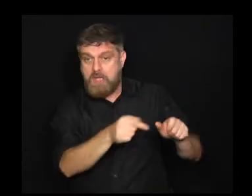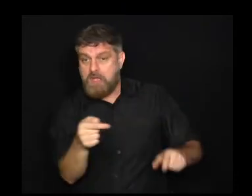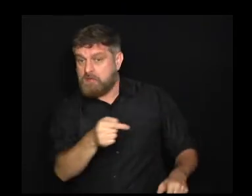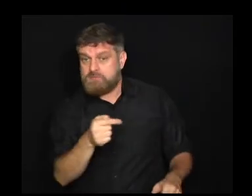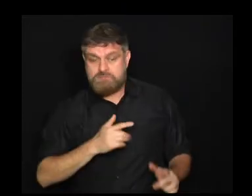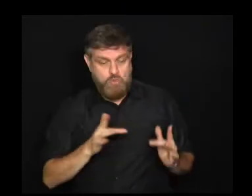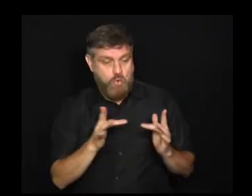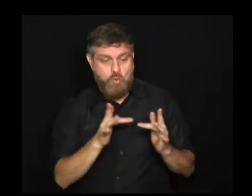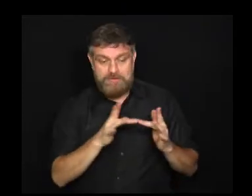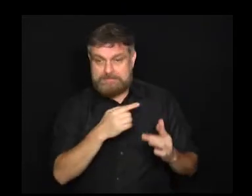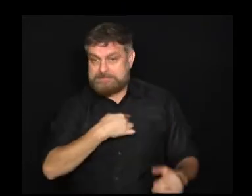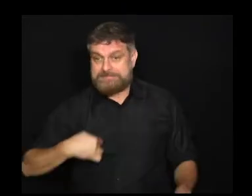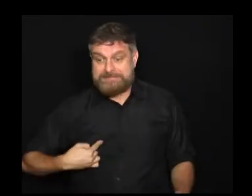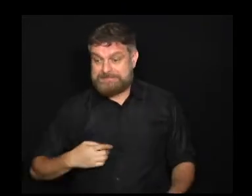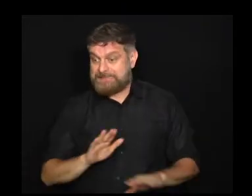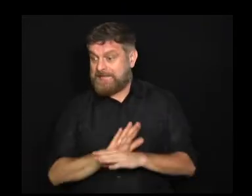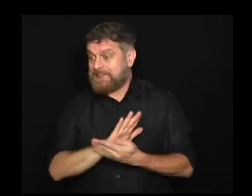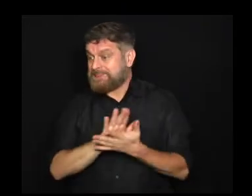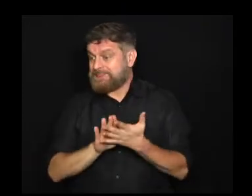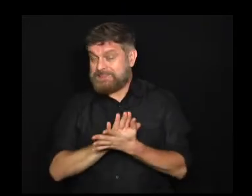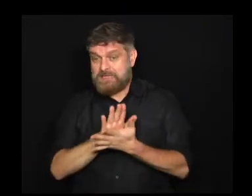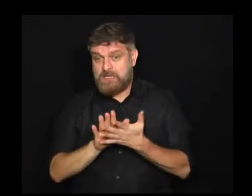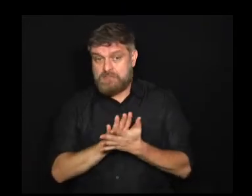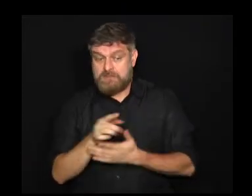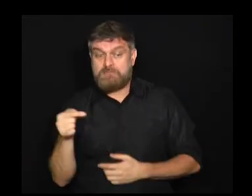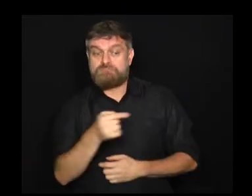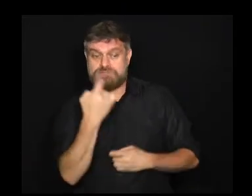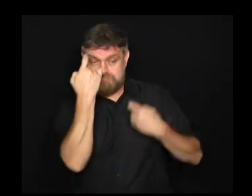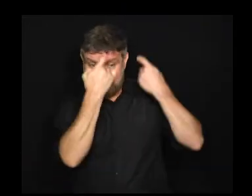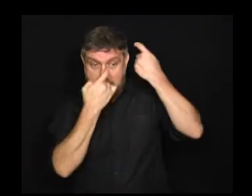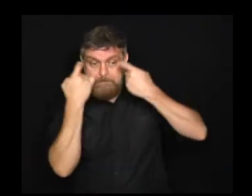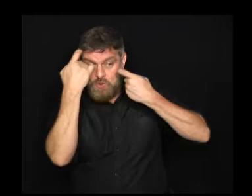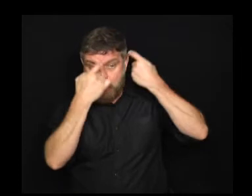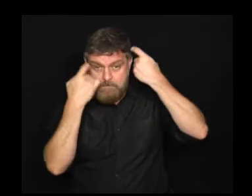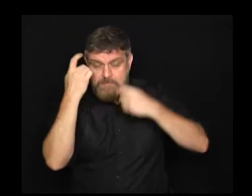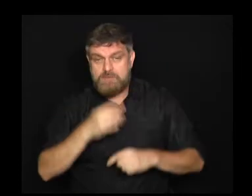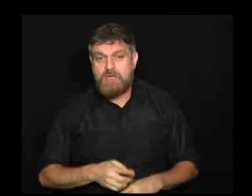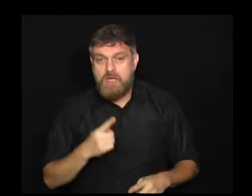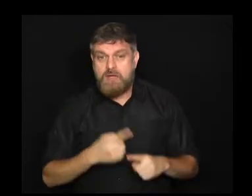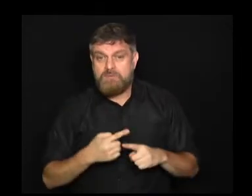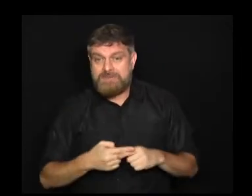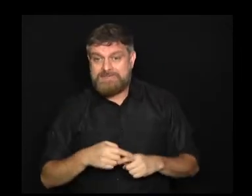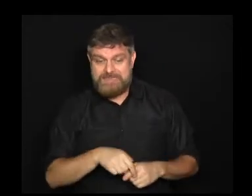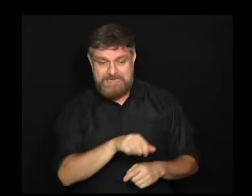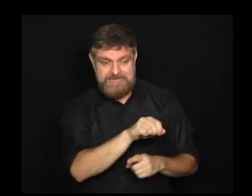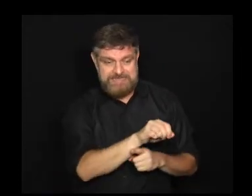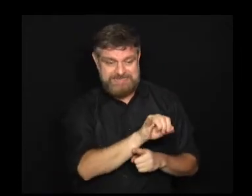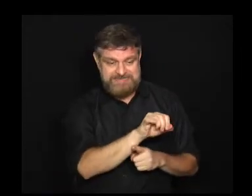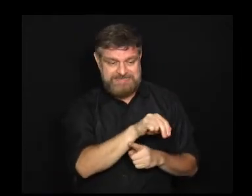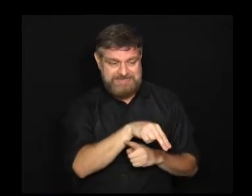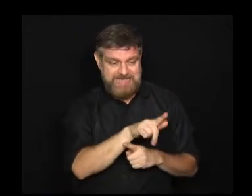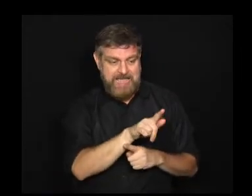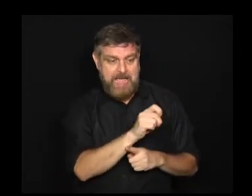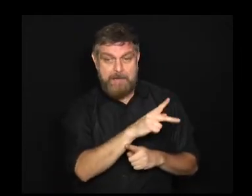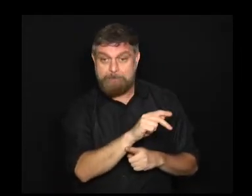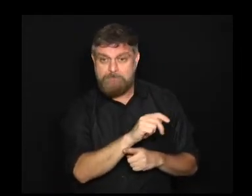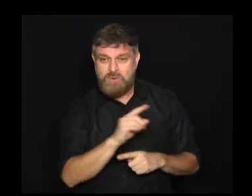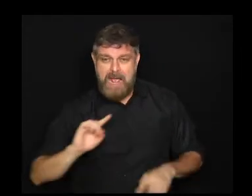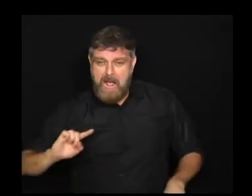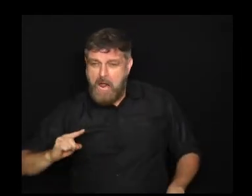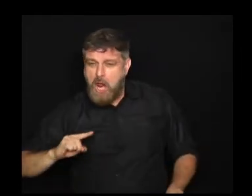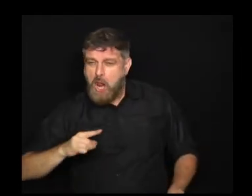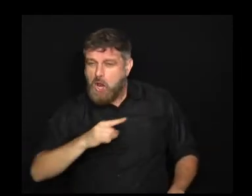sem relação com a China, né? Então isso preocupa. Porque Singapura está do outro lado do mundo, mas é um lugar que tem um